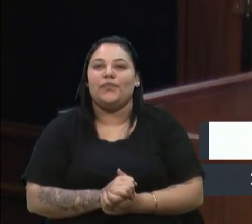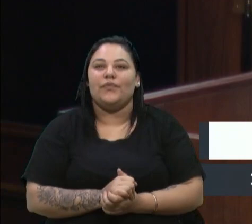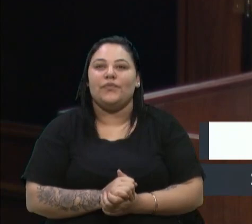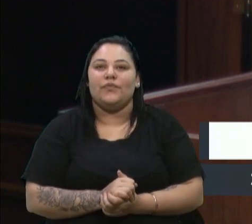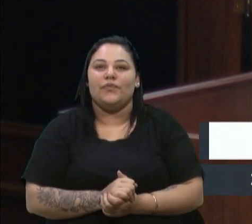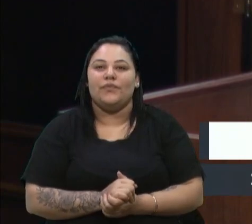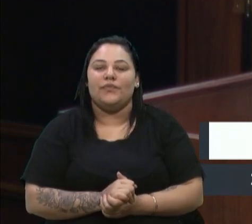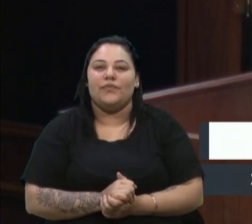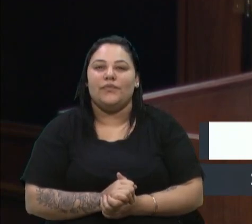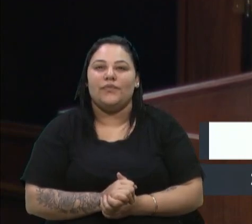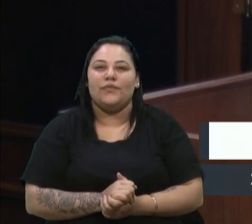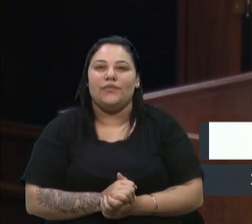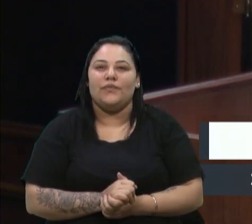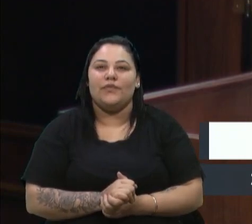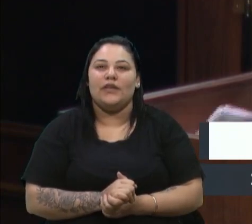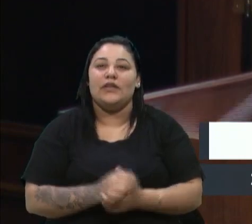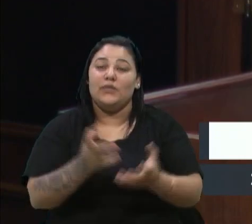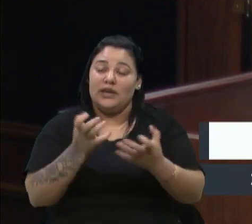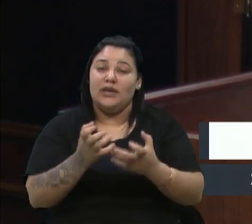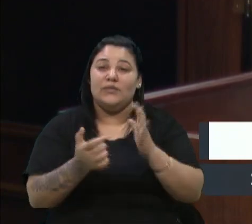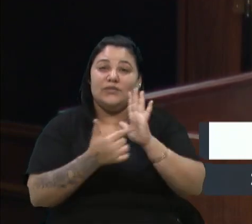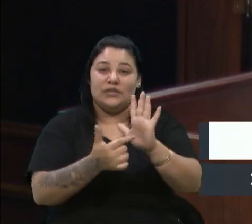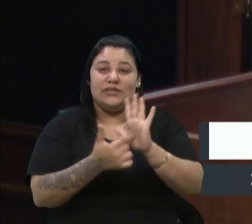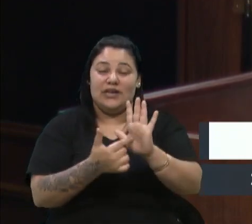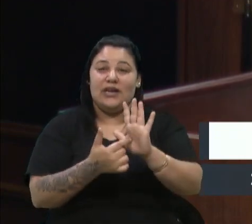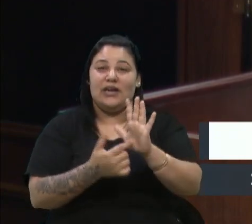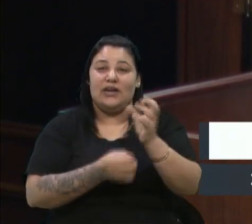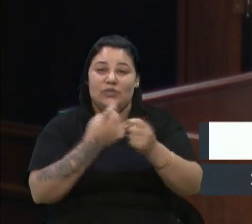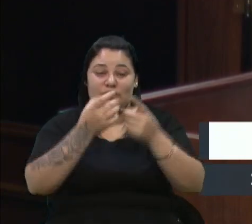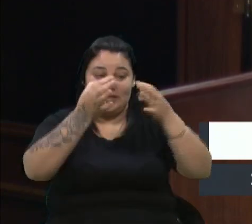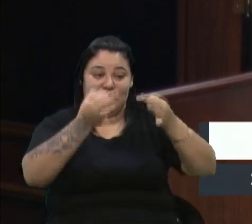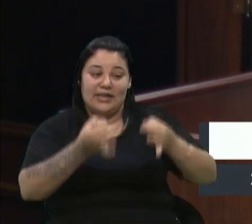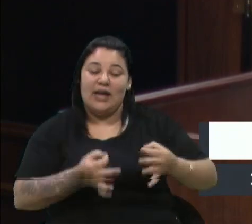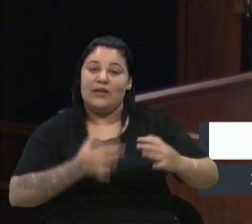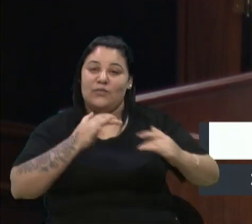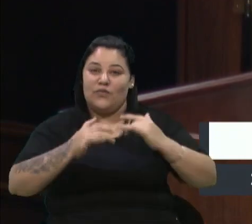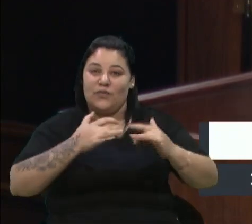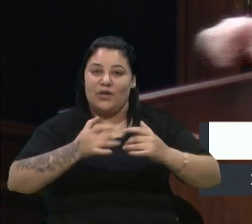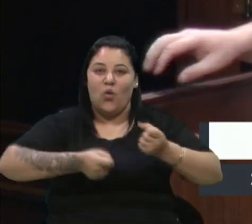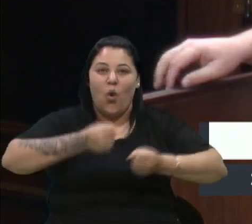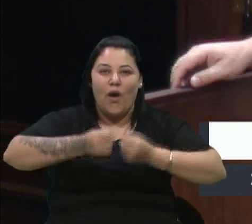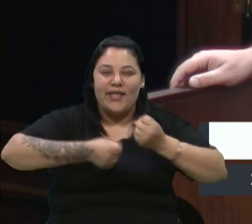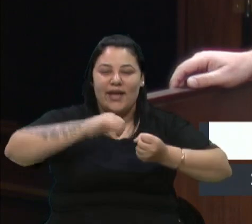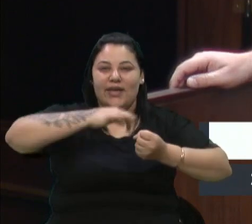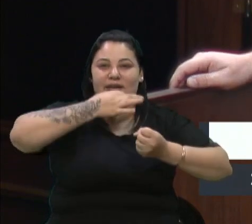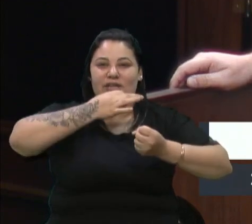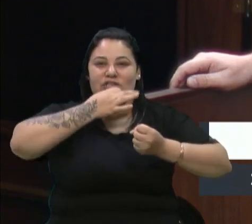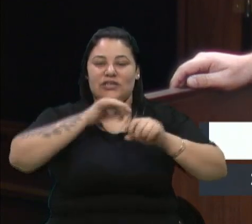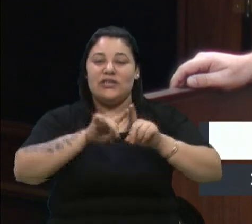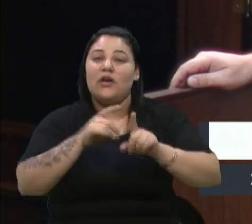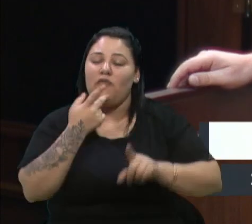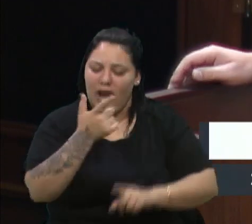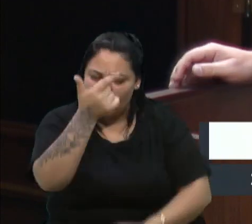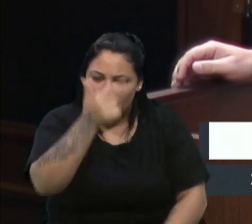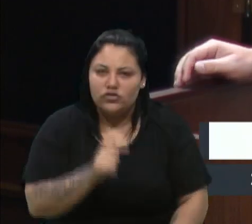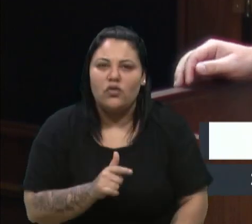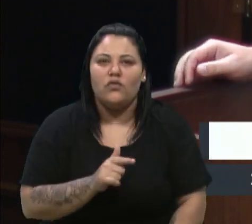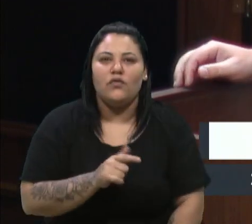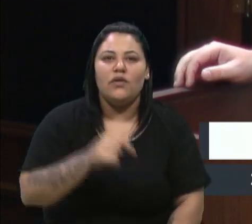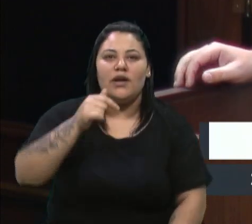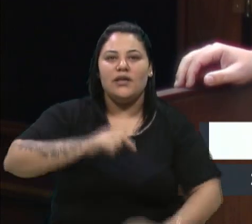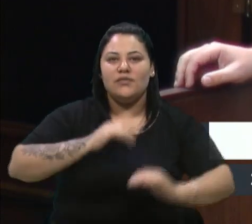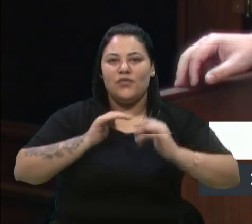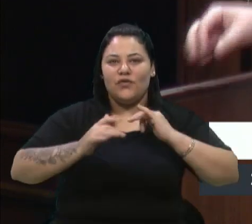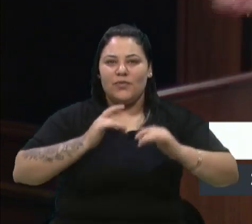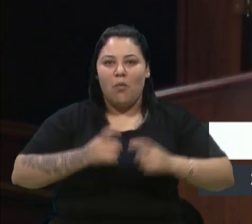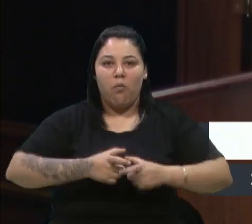trazer algumas partes desse movimento de corrida aqui em Caxias do Sul e reforço, esse movimento que vem crescendo